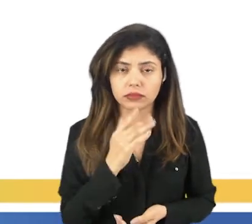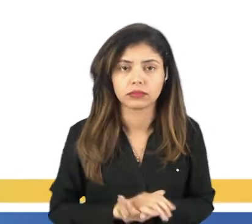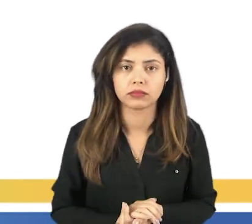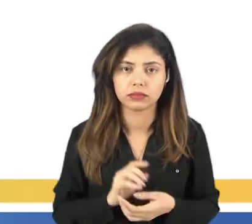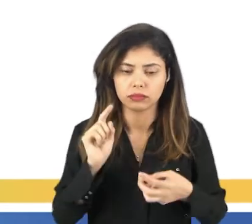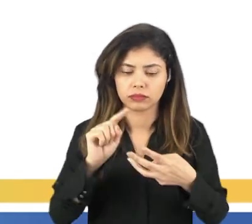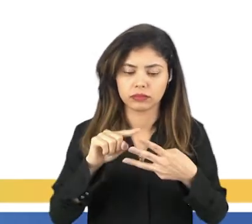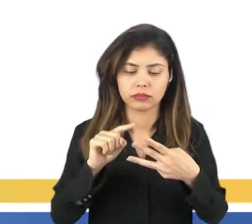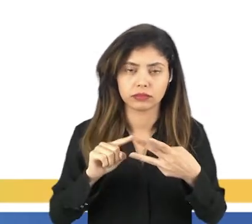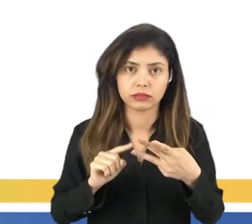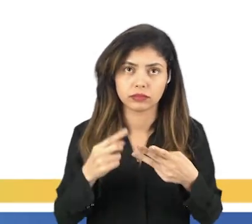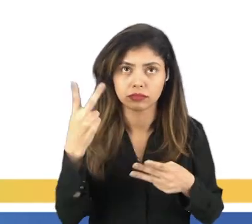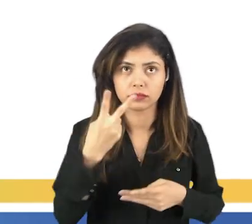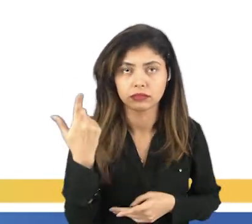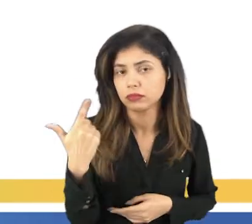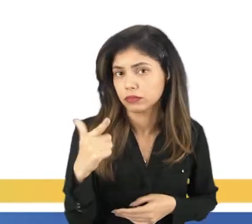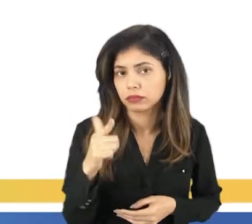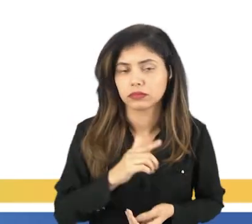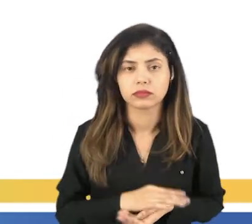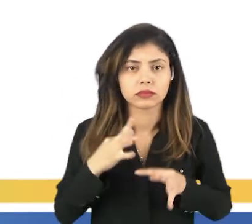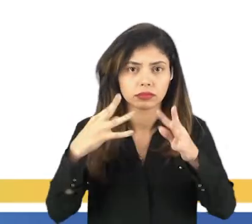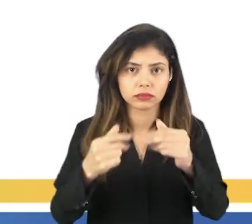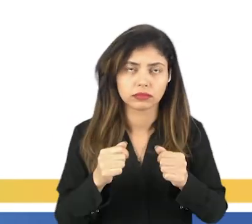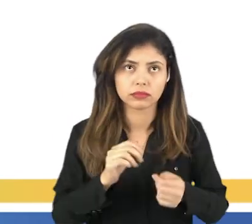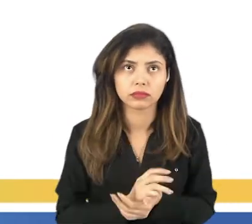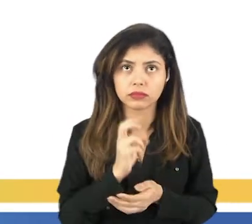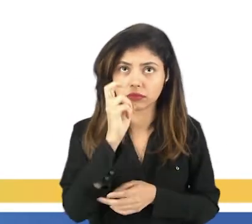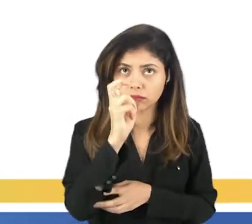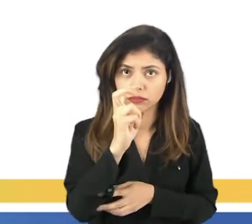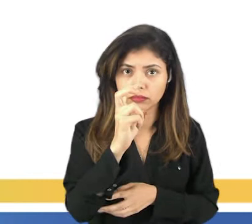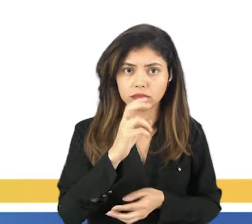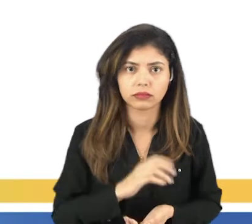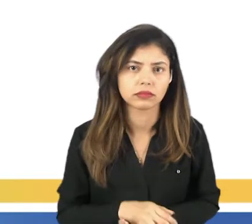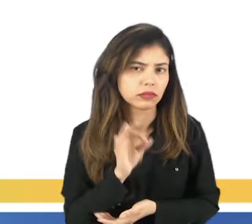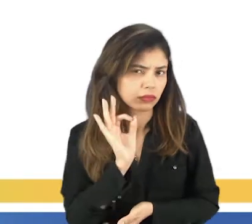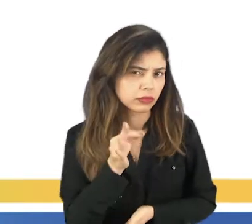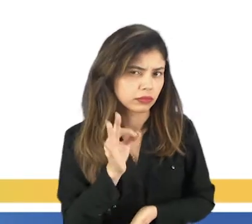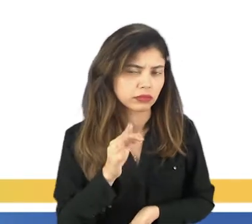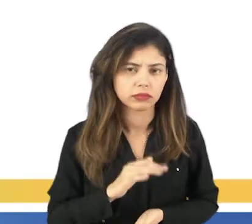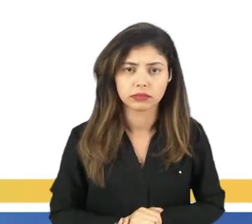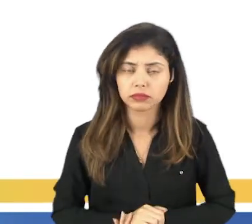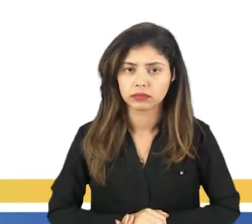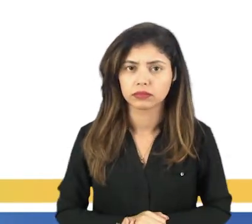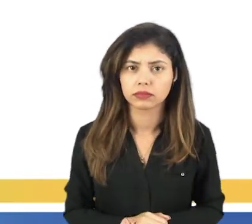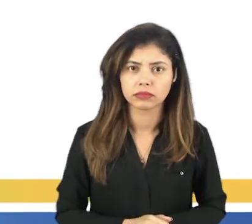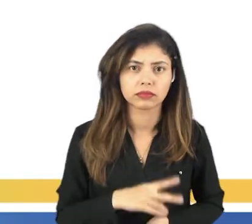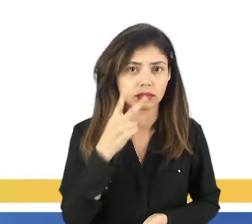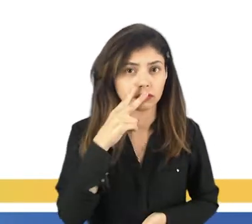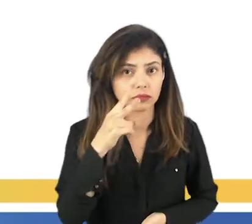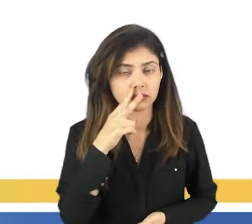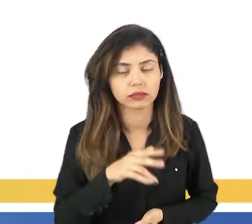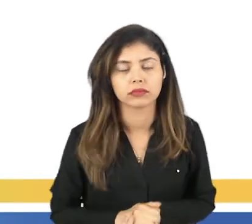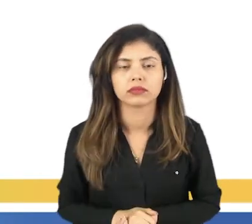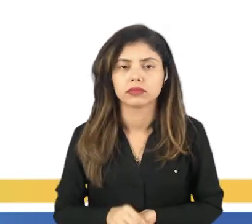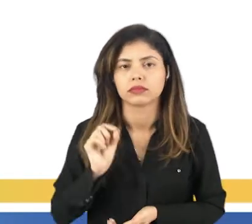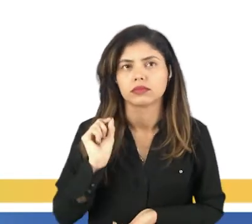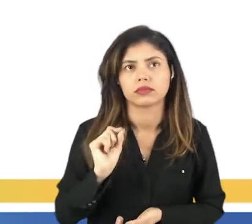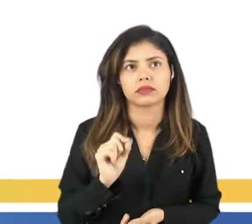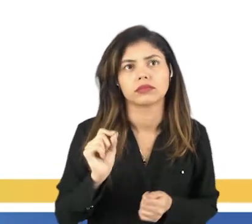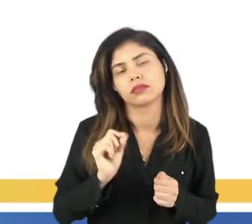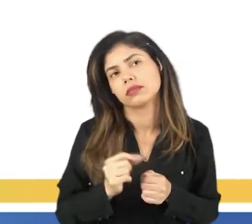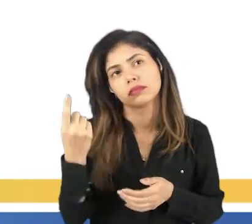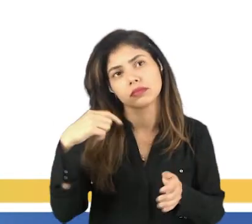e 2 que não estão. Então, eu tenho um total de 5 partes, certinho? Vamos ver o que está